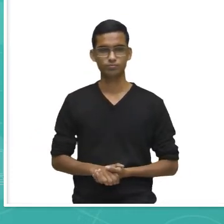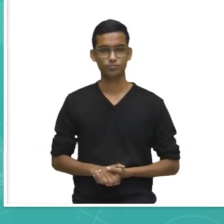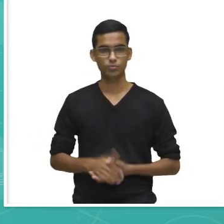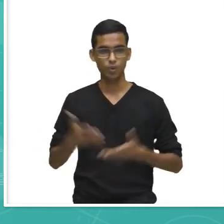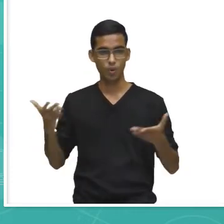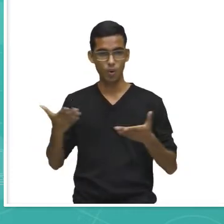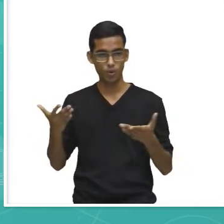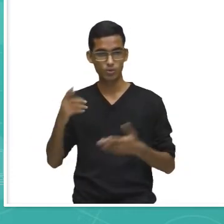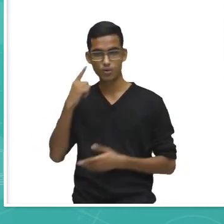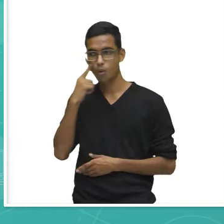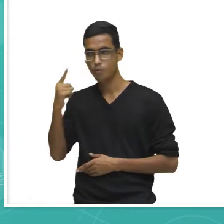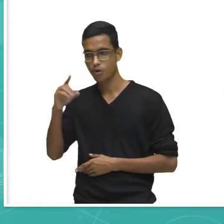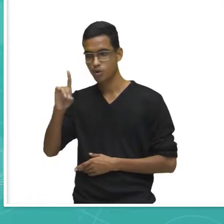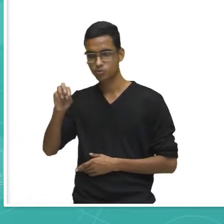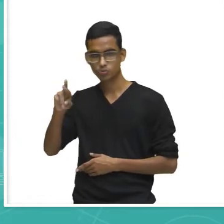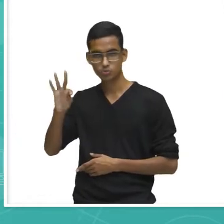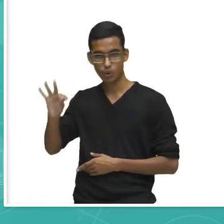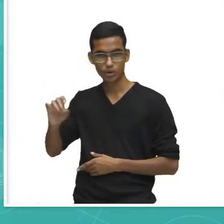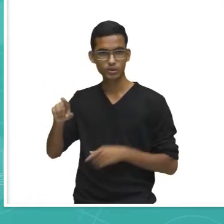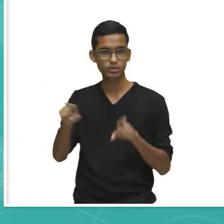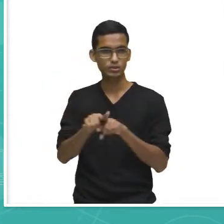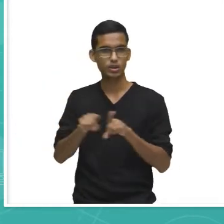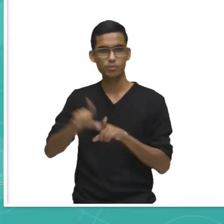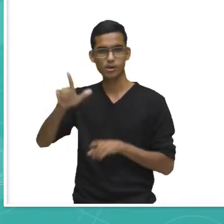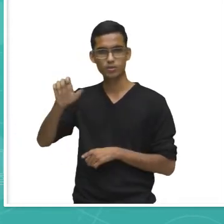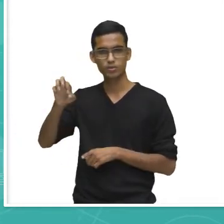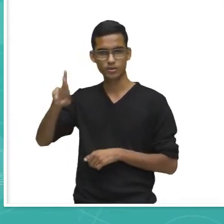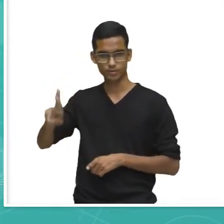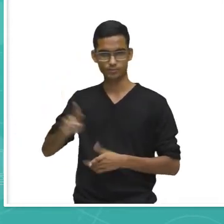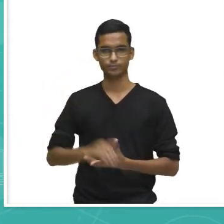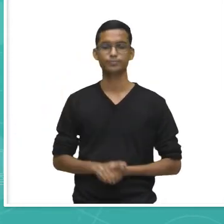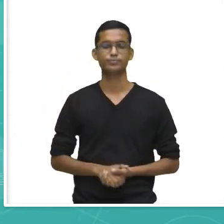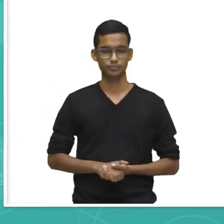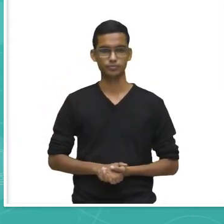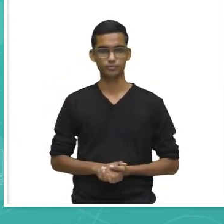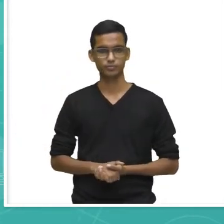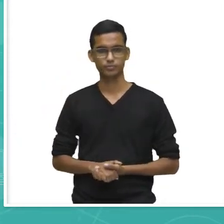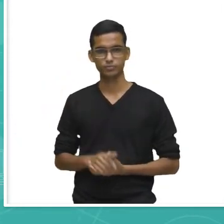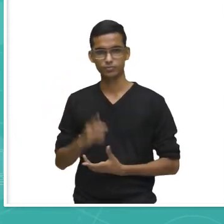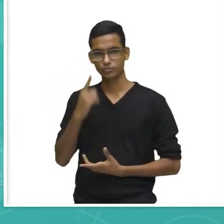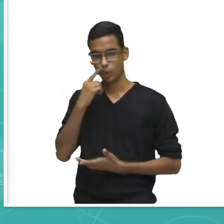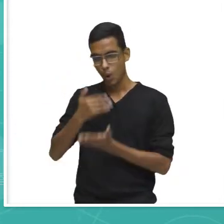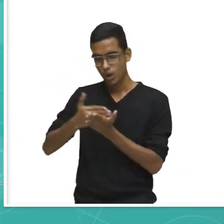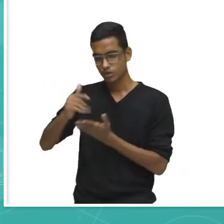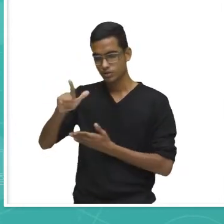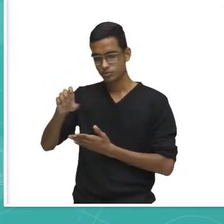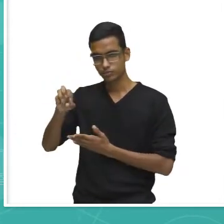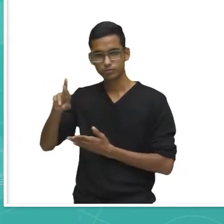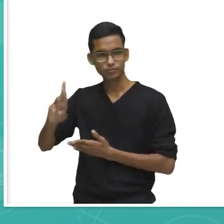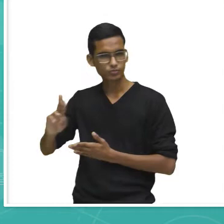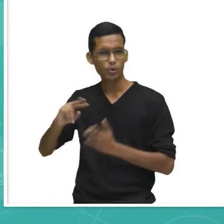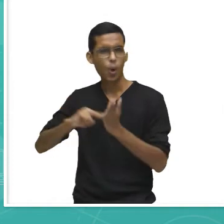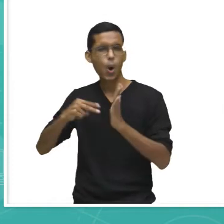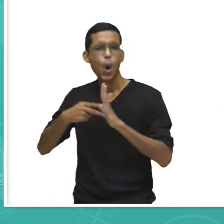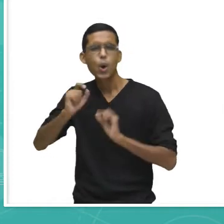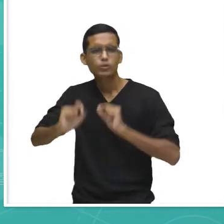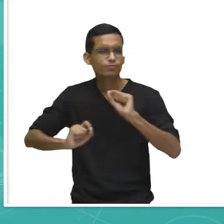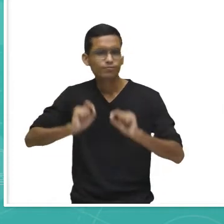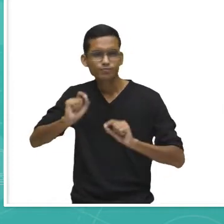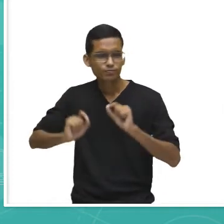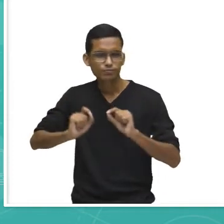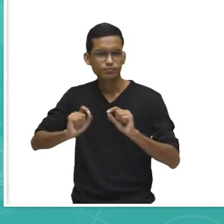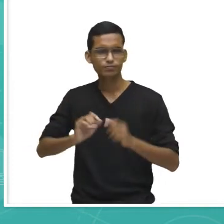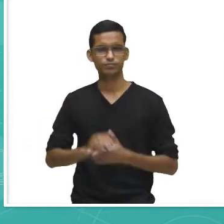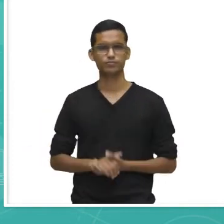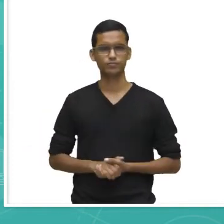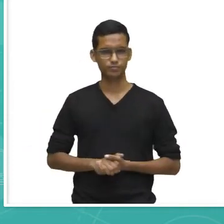o DORT e o LE. Vamos lá? Começando pelo LE. O que será que significa essa